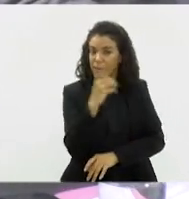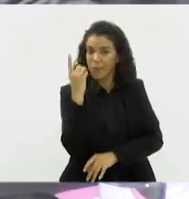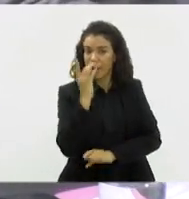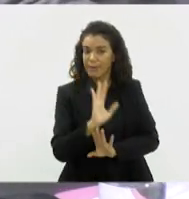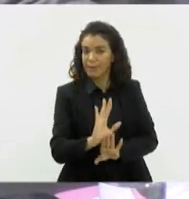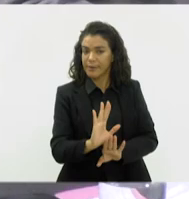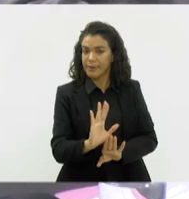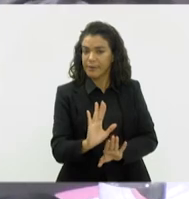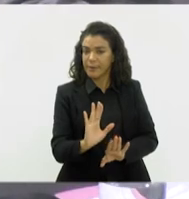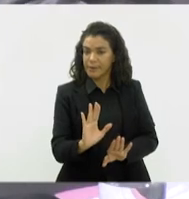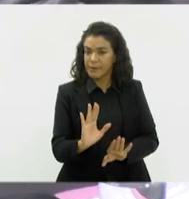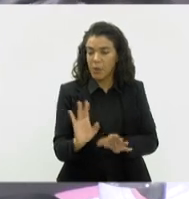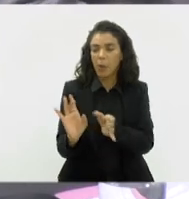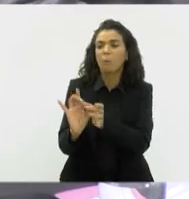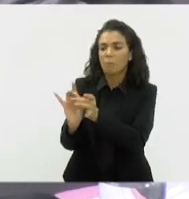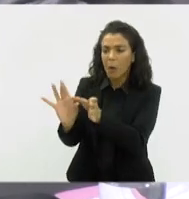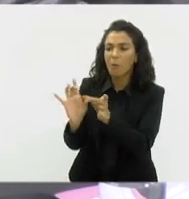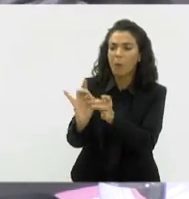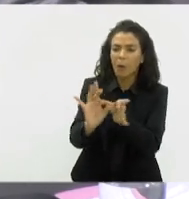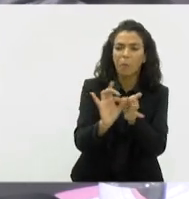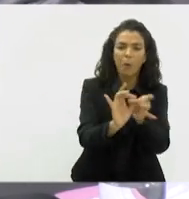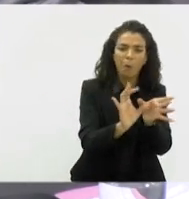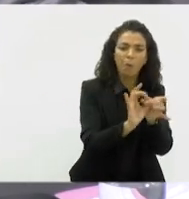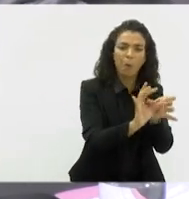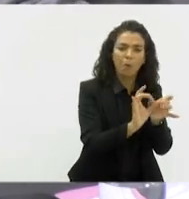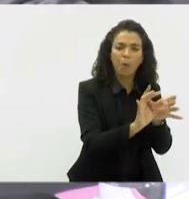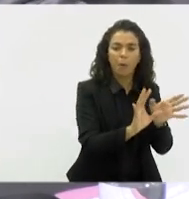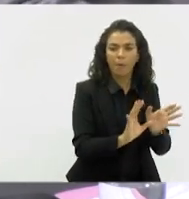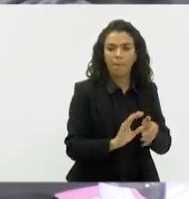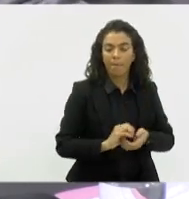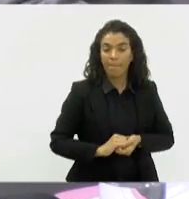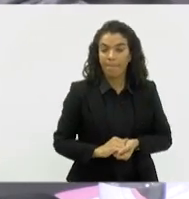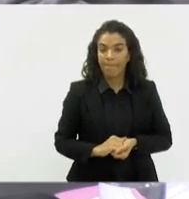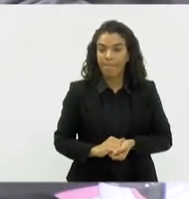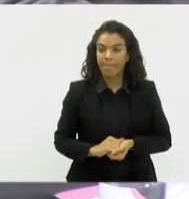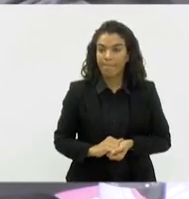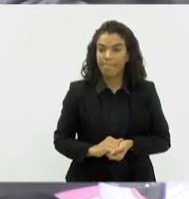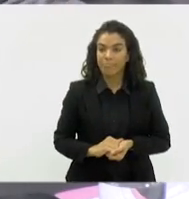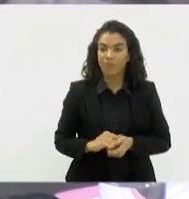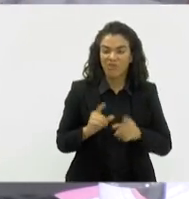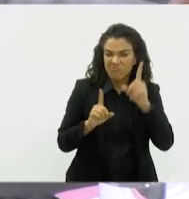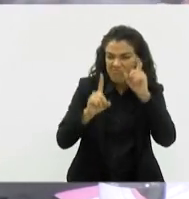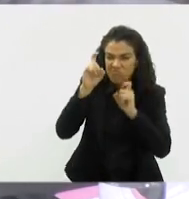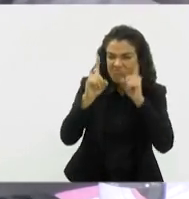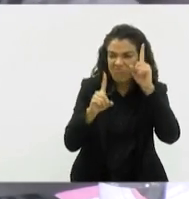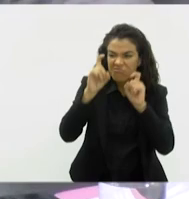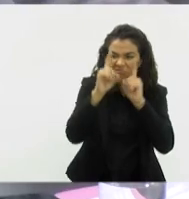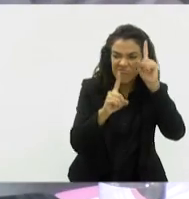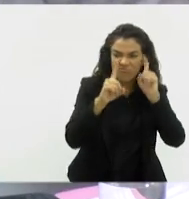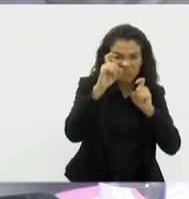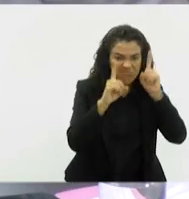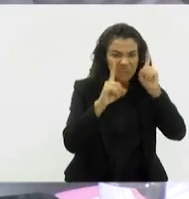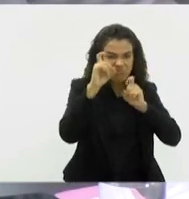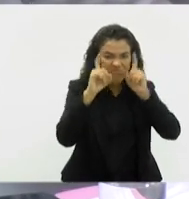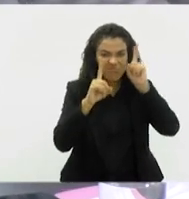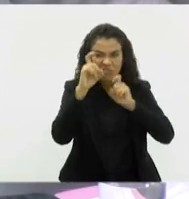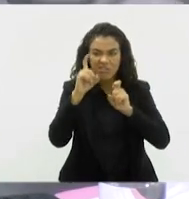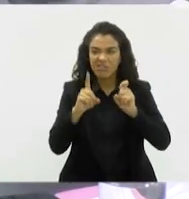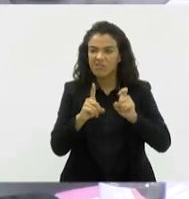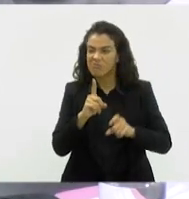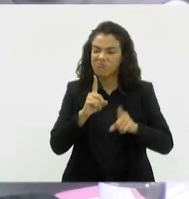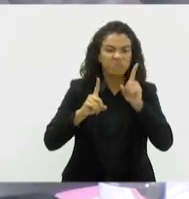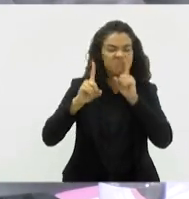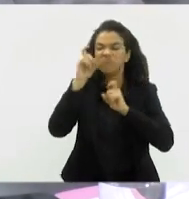ninguém. Não tem direito a fala alguma. Eu quero. Estou vendo cara feia, estou vendo